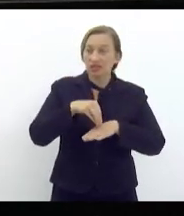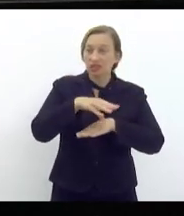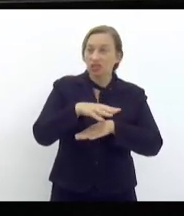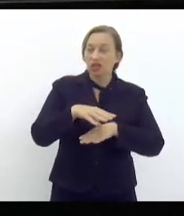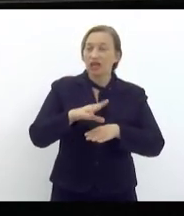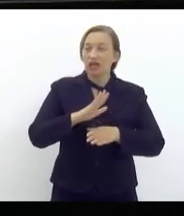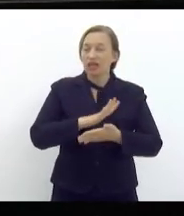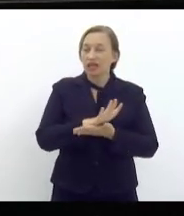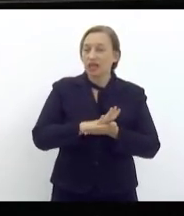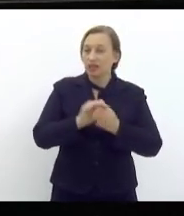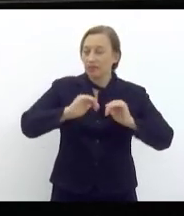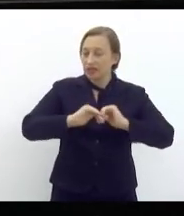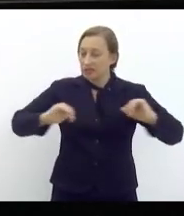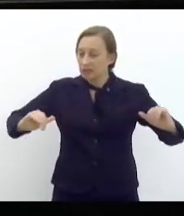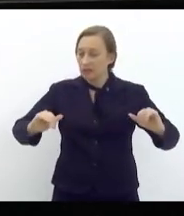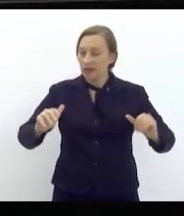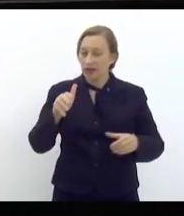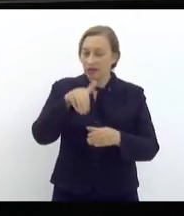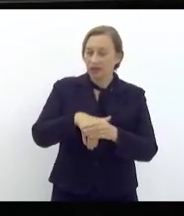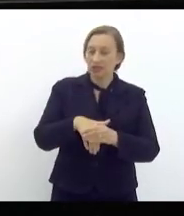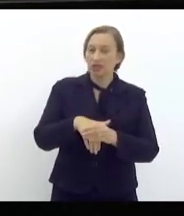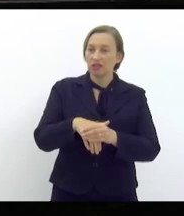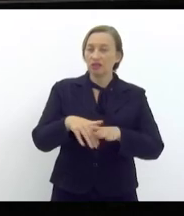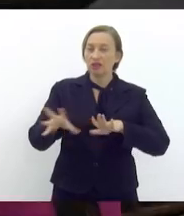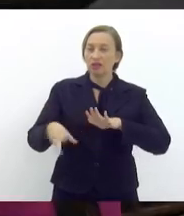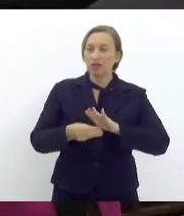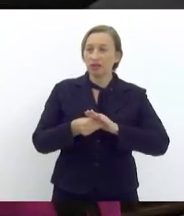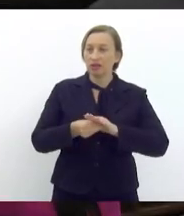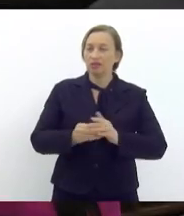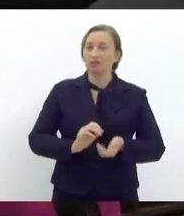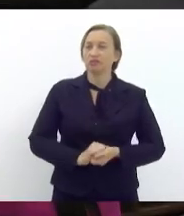aprovação em separado de emendas. obrigada, presidente.